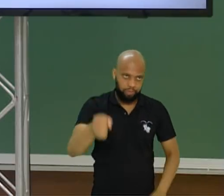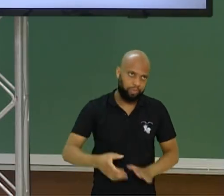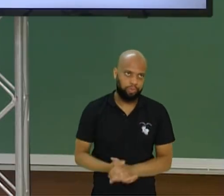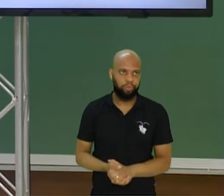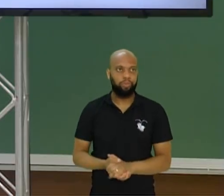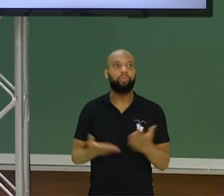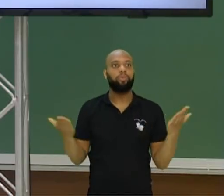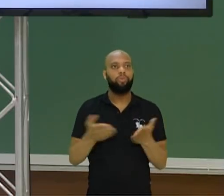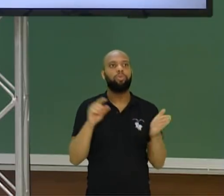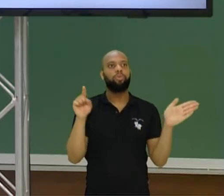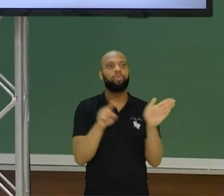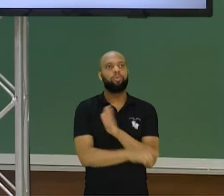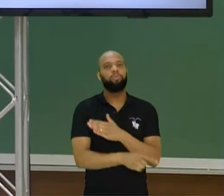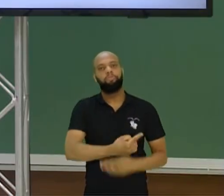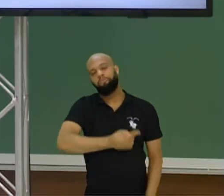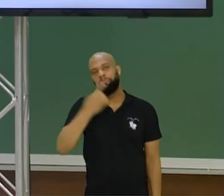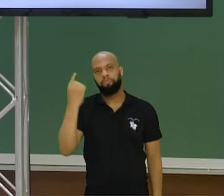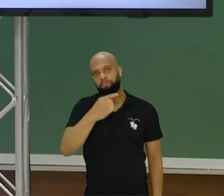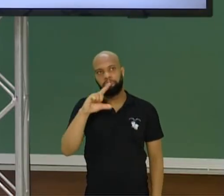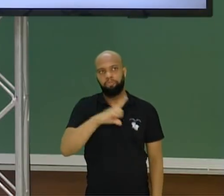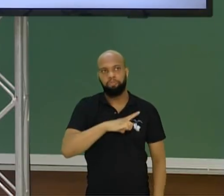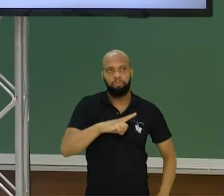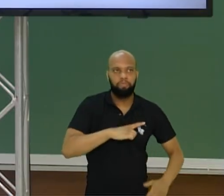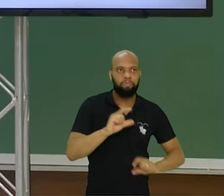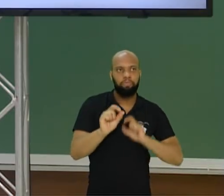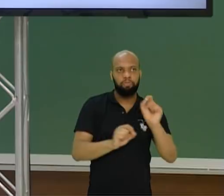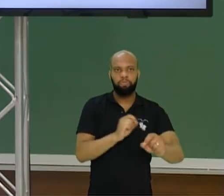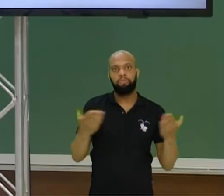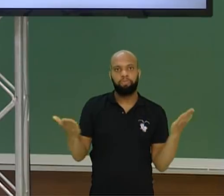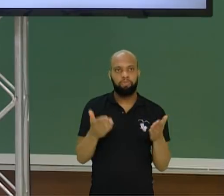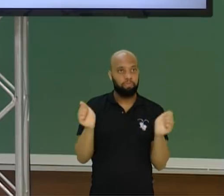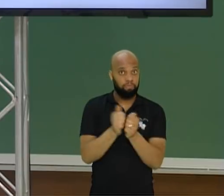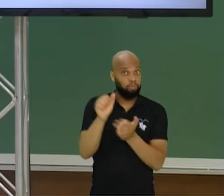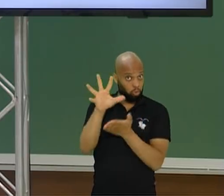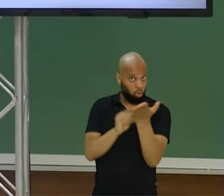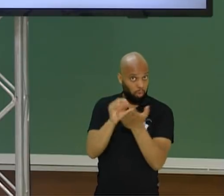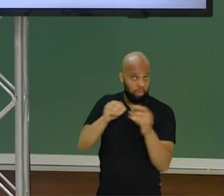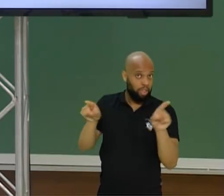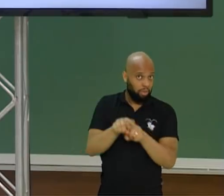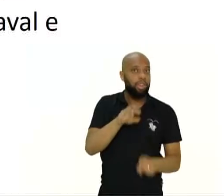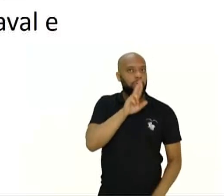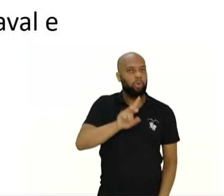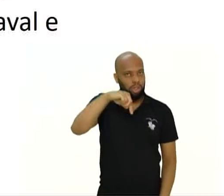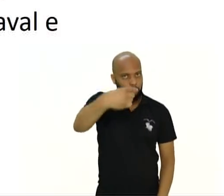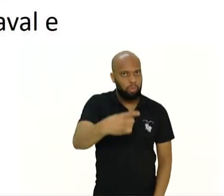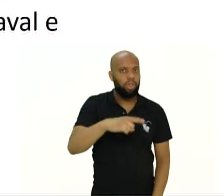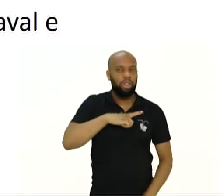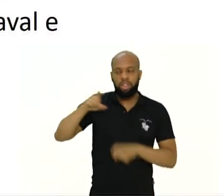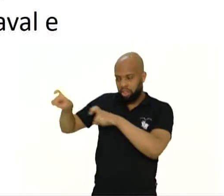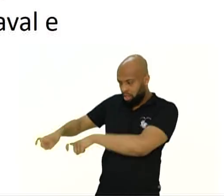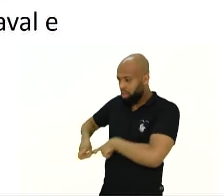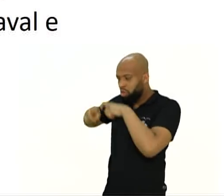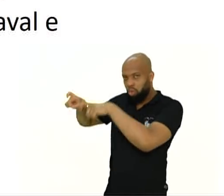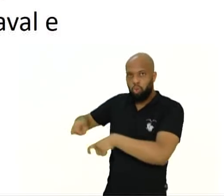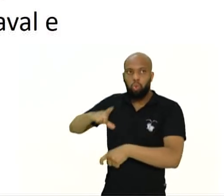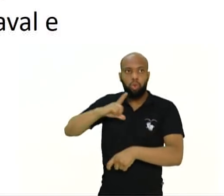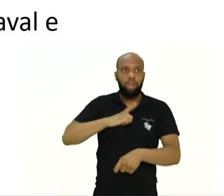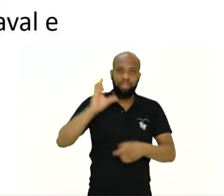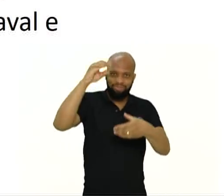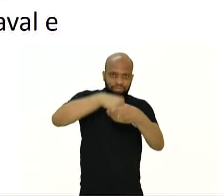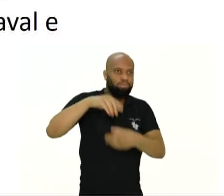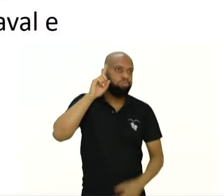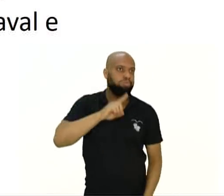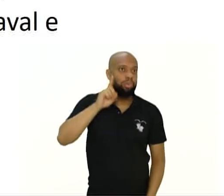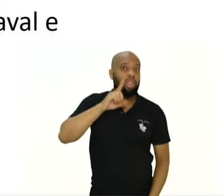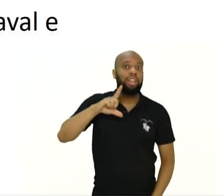E agora nós vamos para o nosso primeiro quiz. Então, vamos copiar no caderno atividade. A agricultura estadunidense